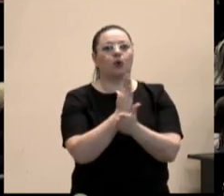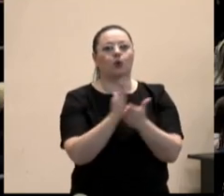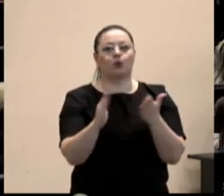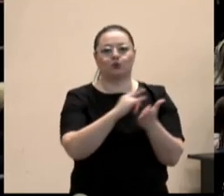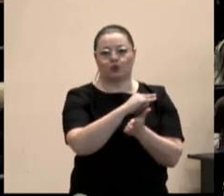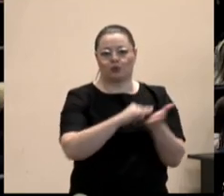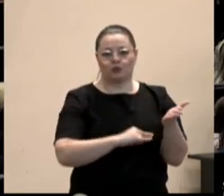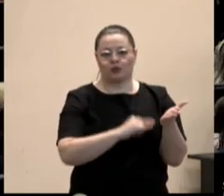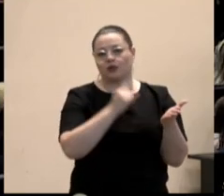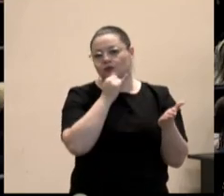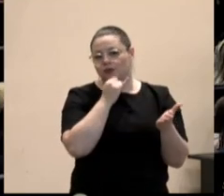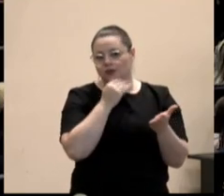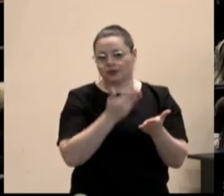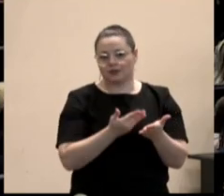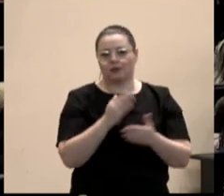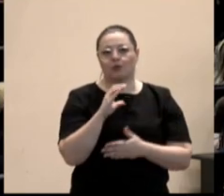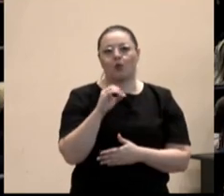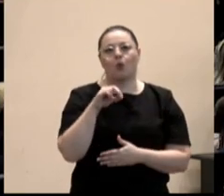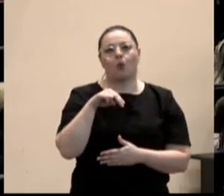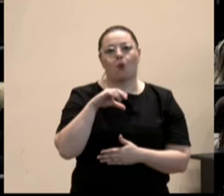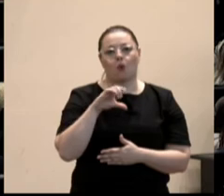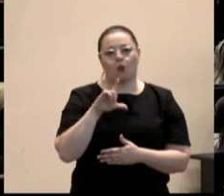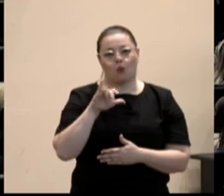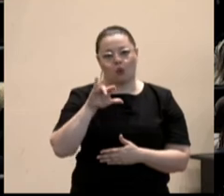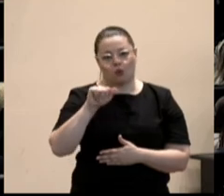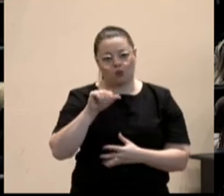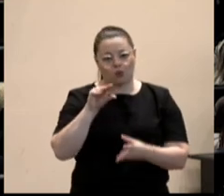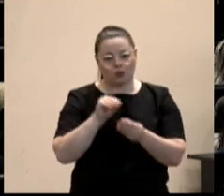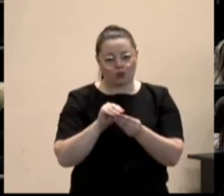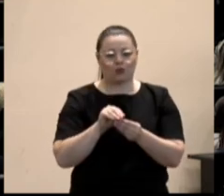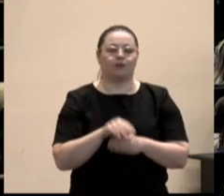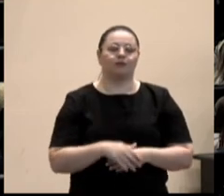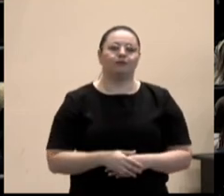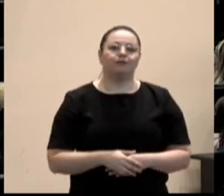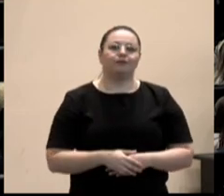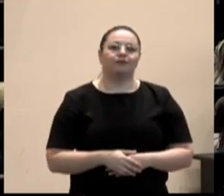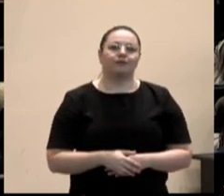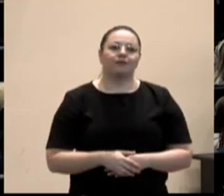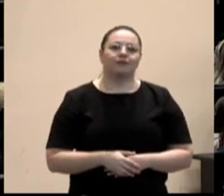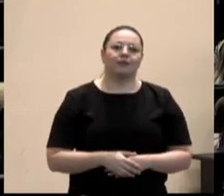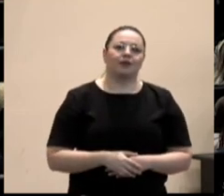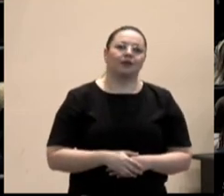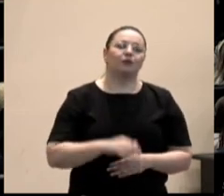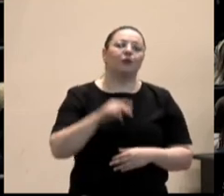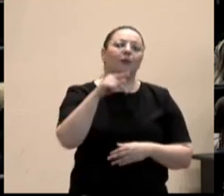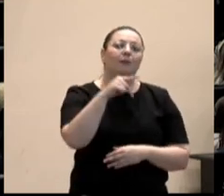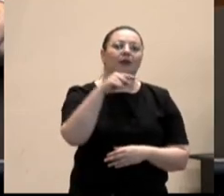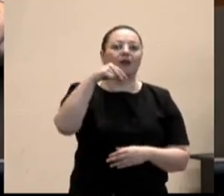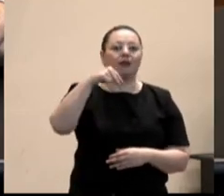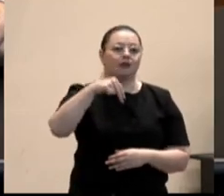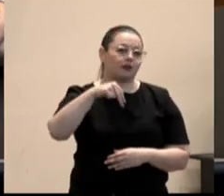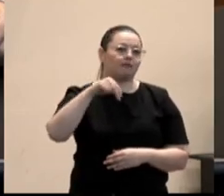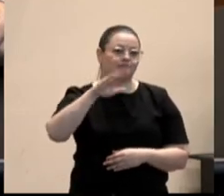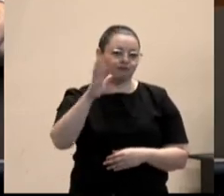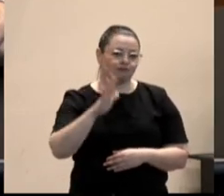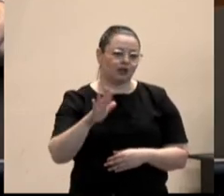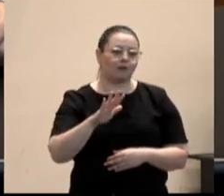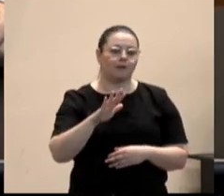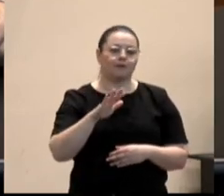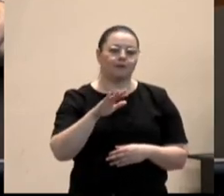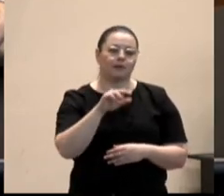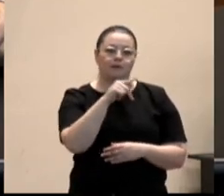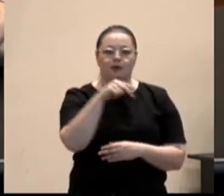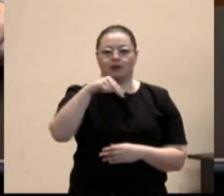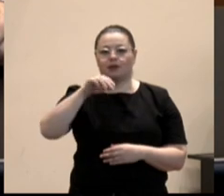nosso, conclua, a questão do nosso Plano Nacional Meta 11, que traz aí,